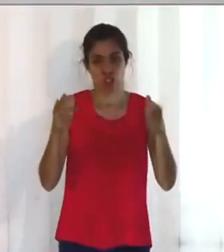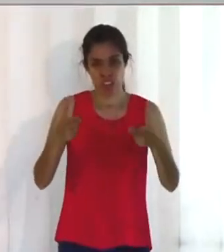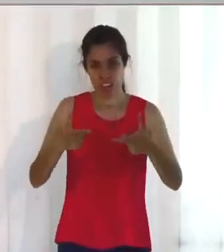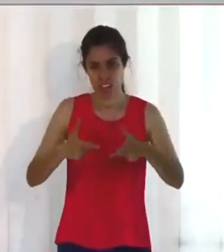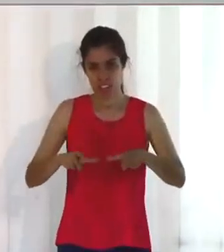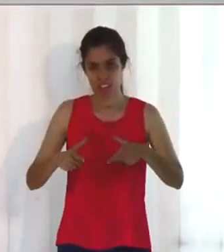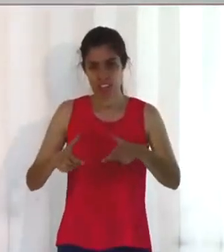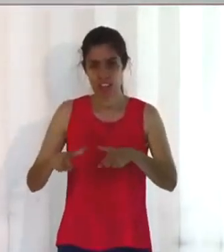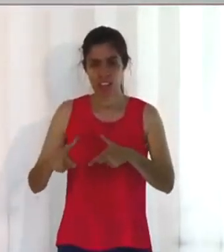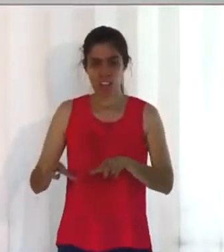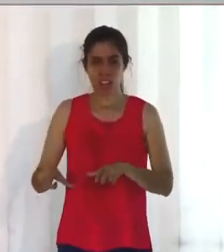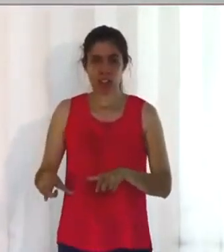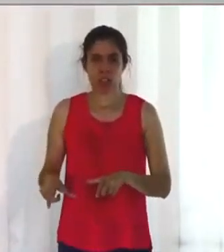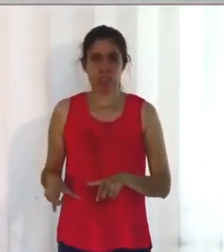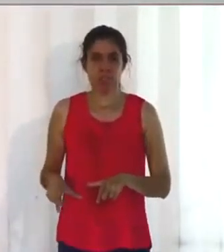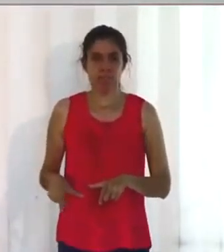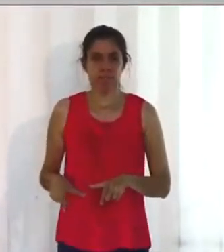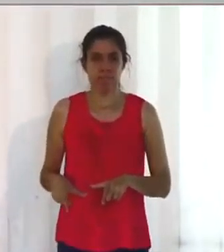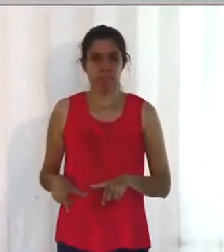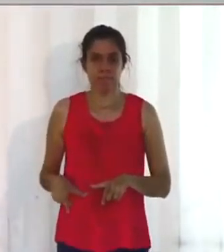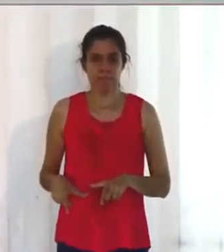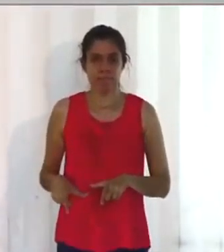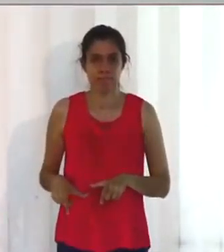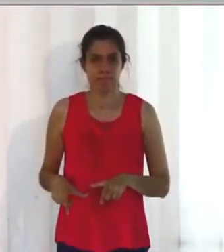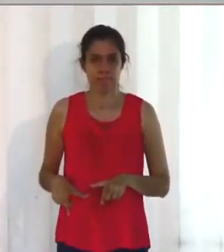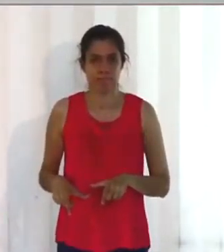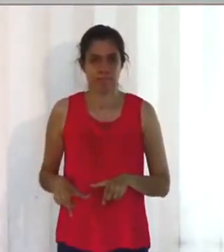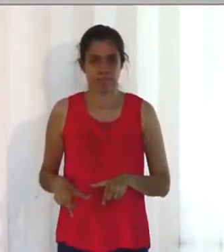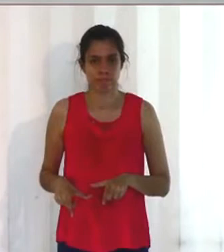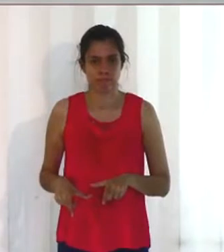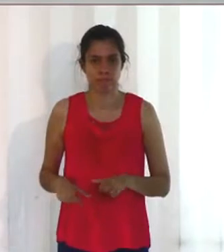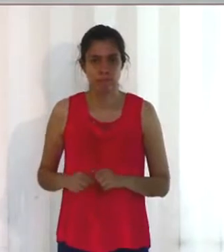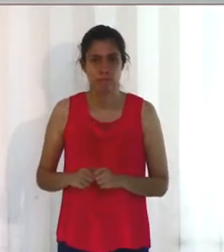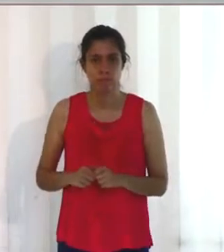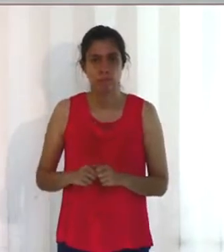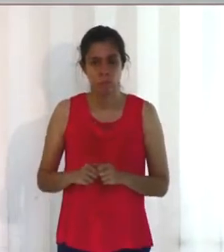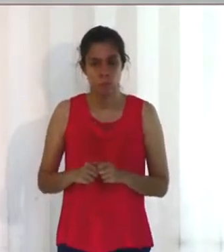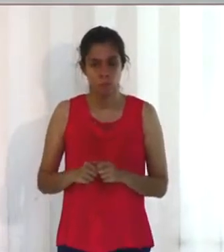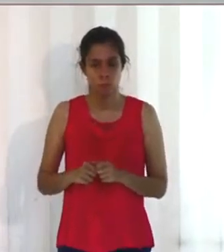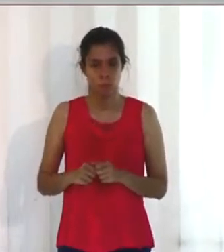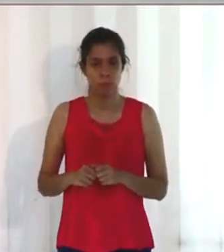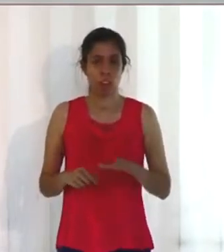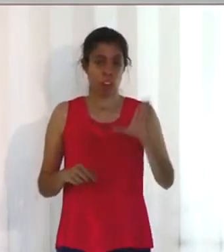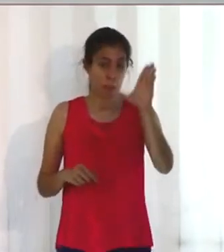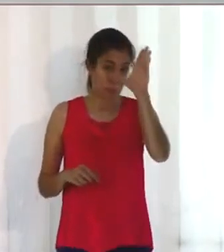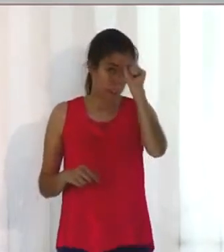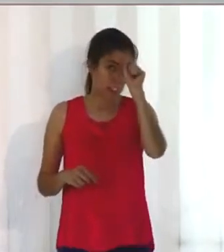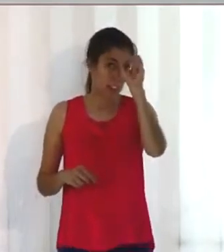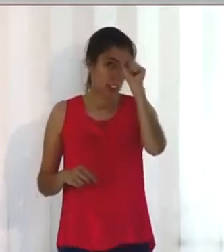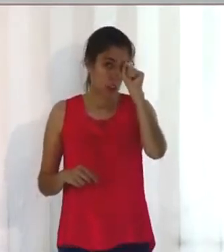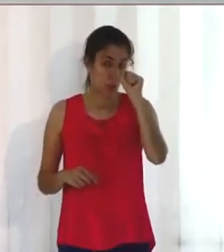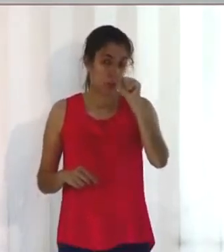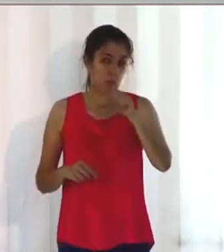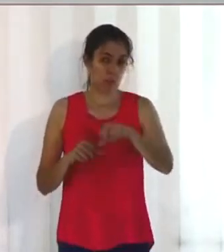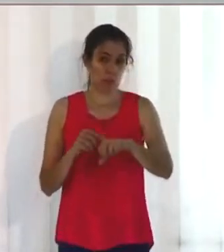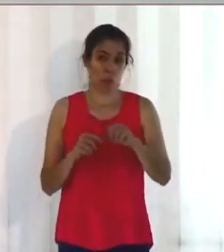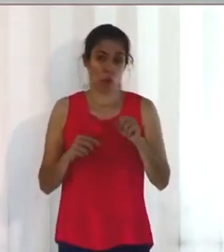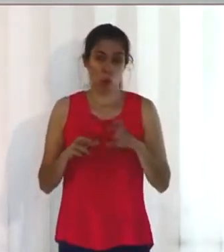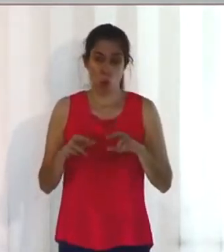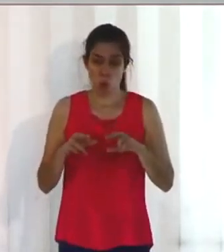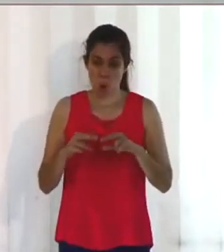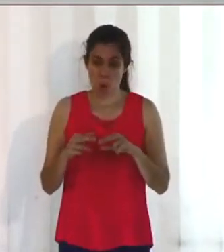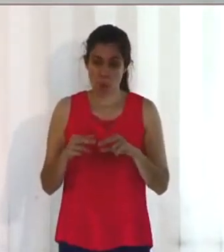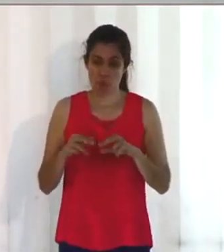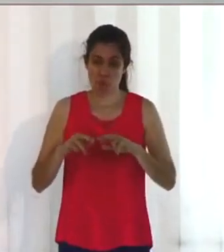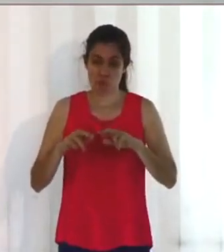penas avisos. Uma das cidades que talvez tenha aprendido um pouco foi Veneza, também